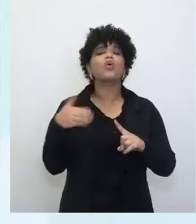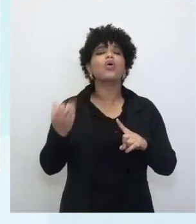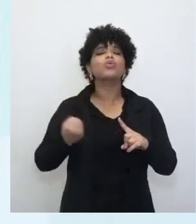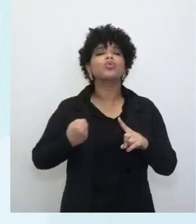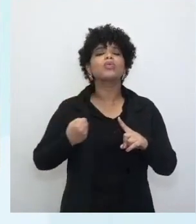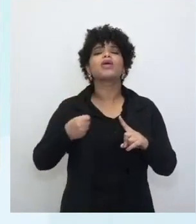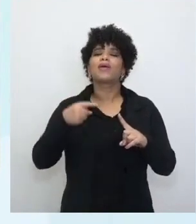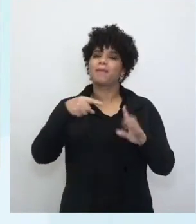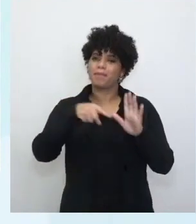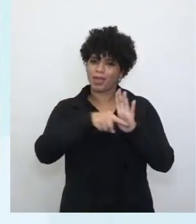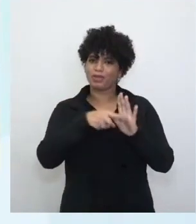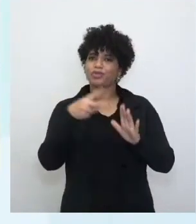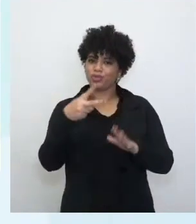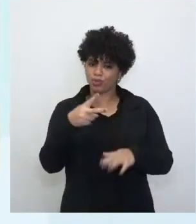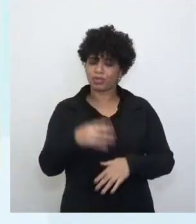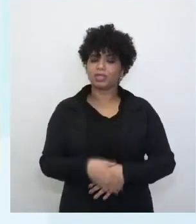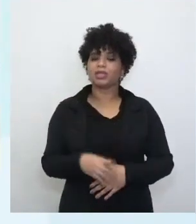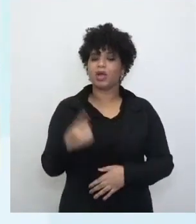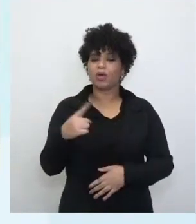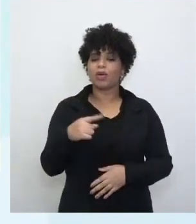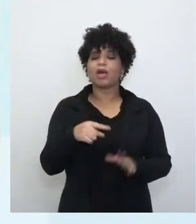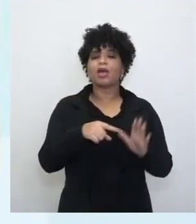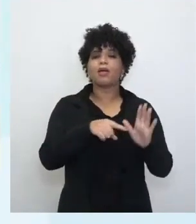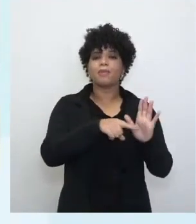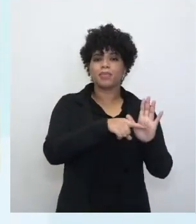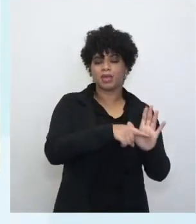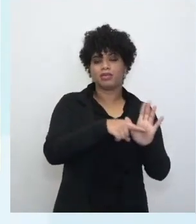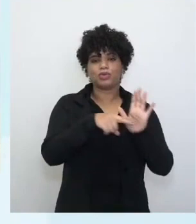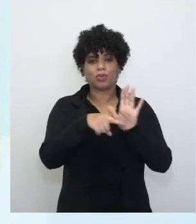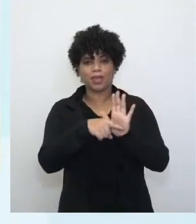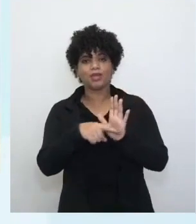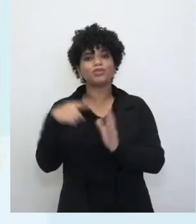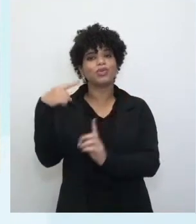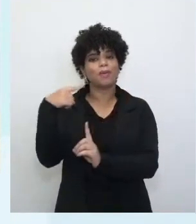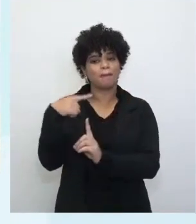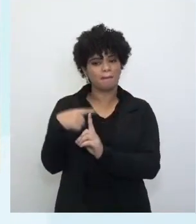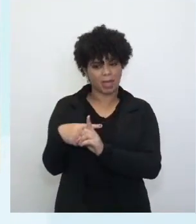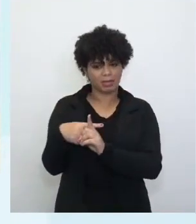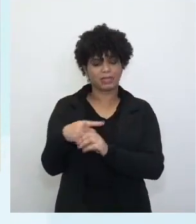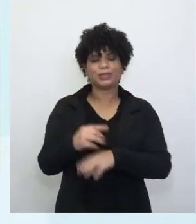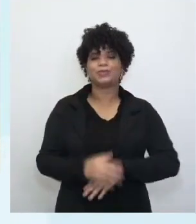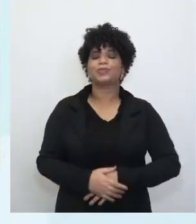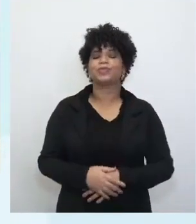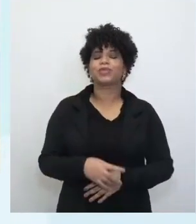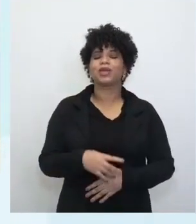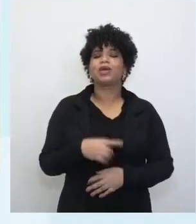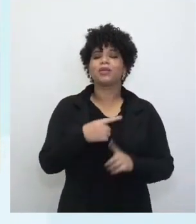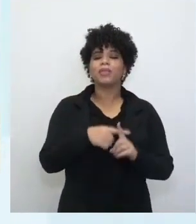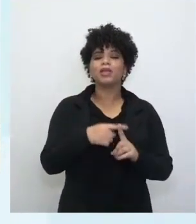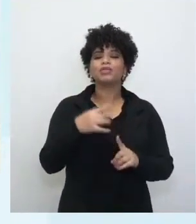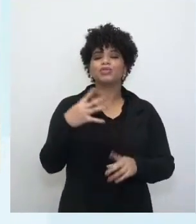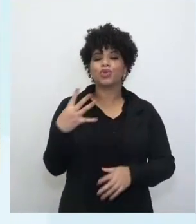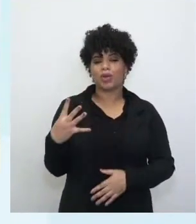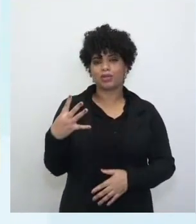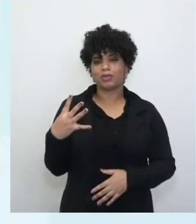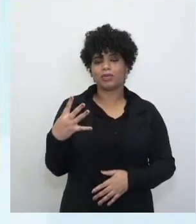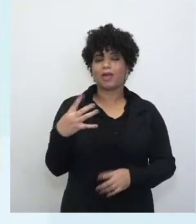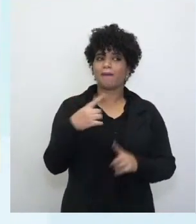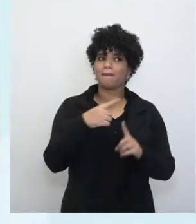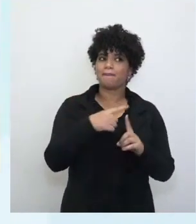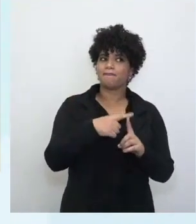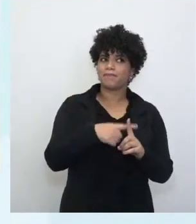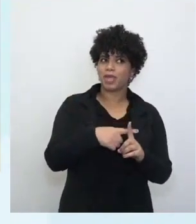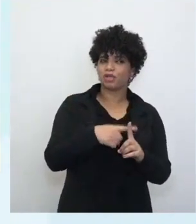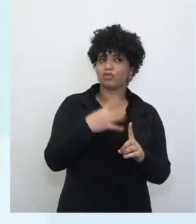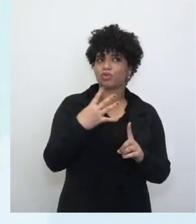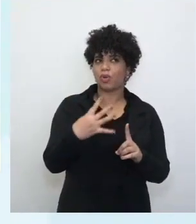2. Multiplicação, sinais iguais, mais 2 vezes 2, 4. 4, vou somar com menos 4. 4